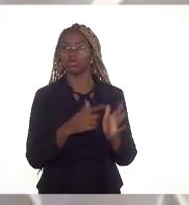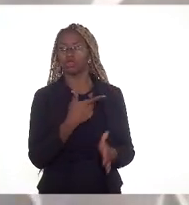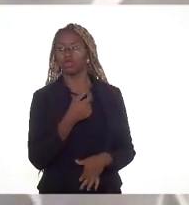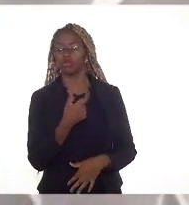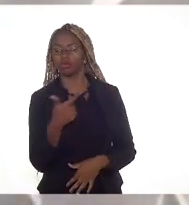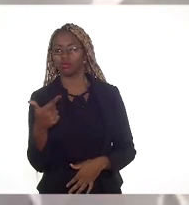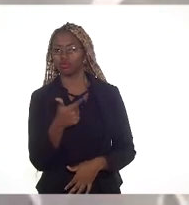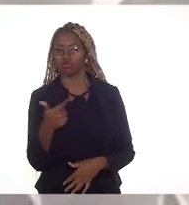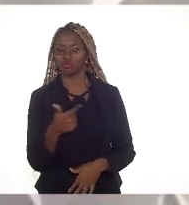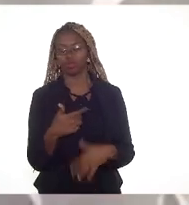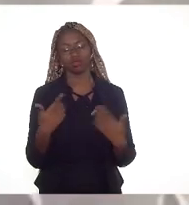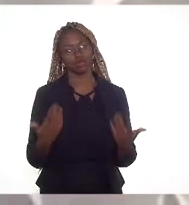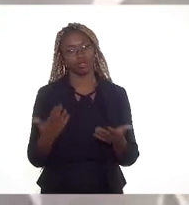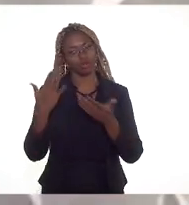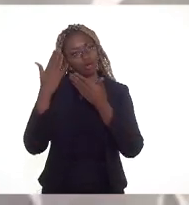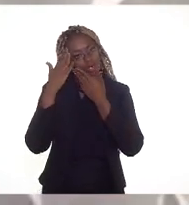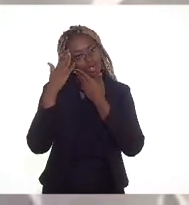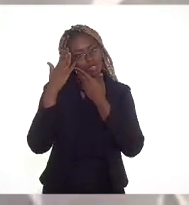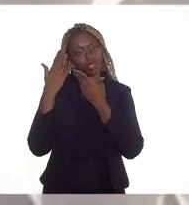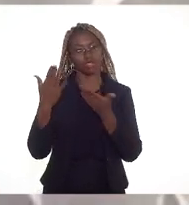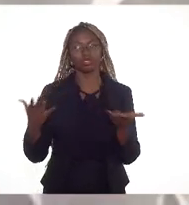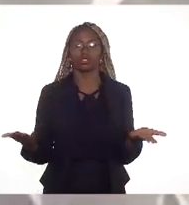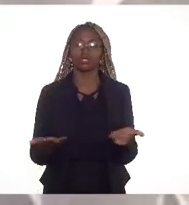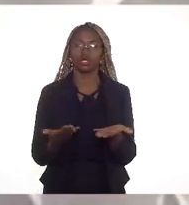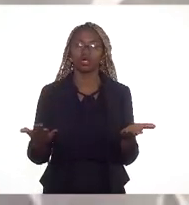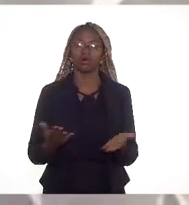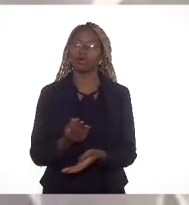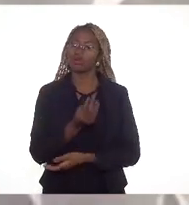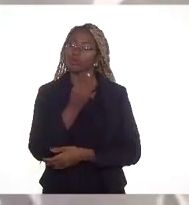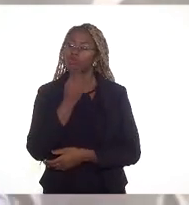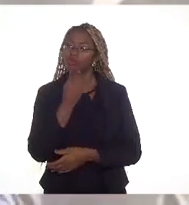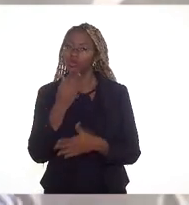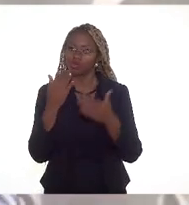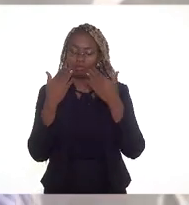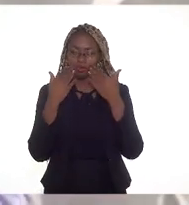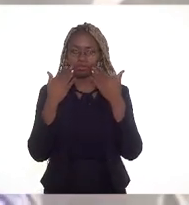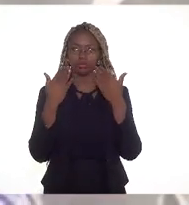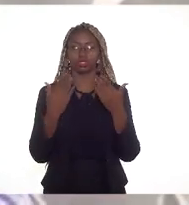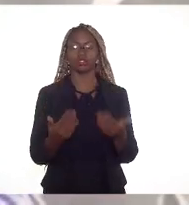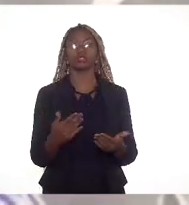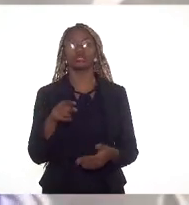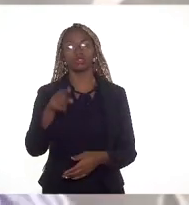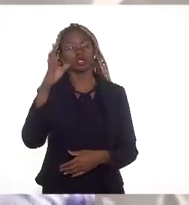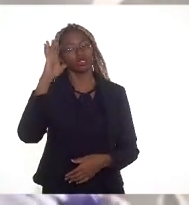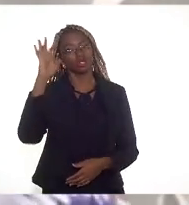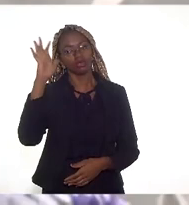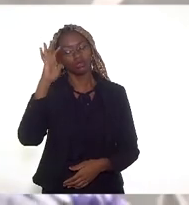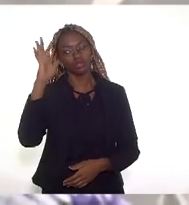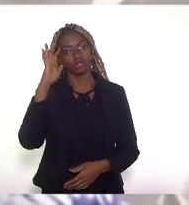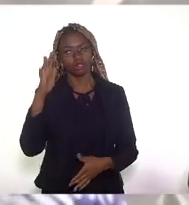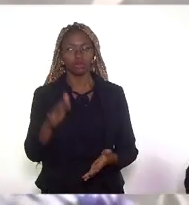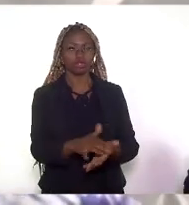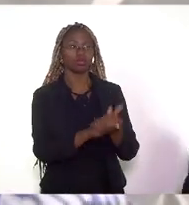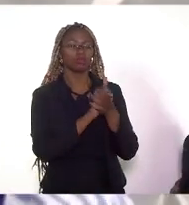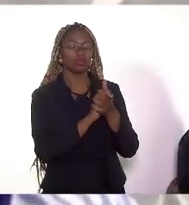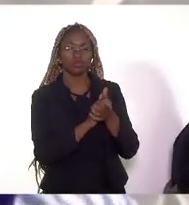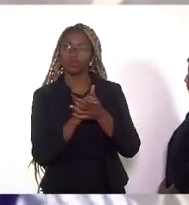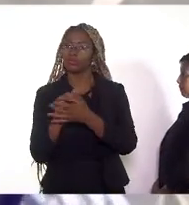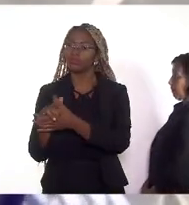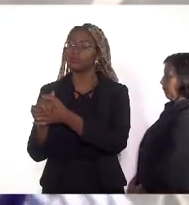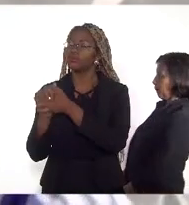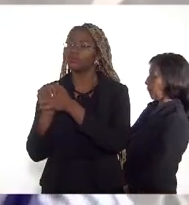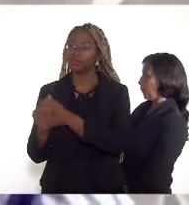2022. Então, agradecendo aqui a oportunidade de apresentar essas reflexões e cumprimentando mais uma